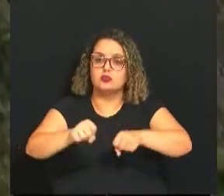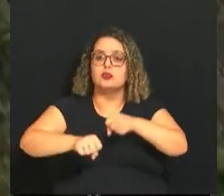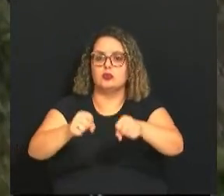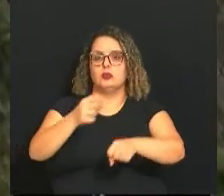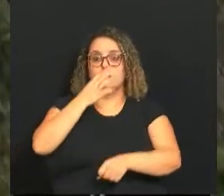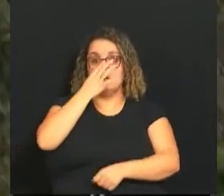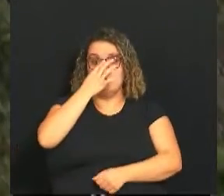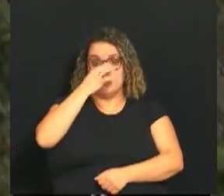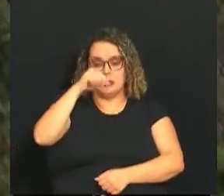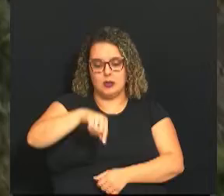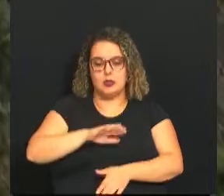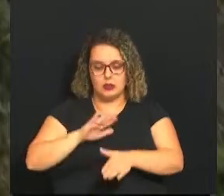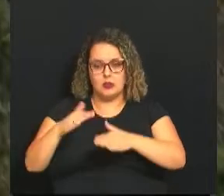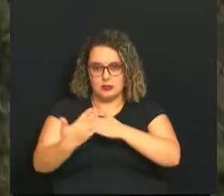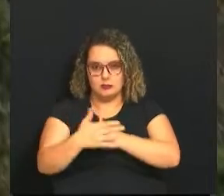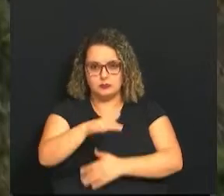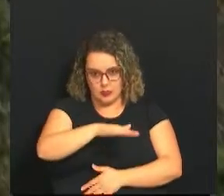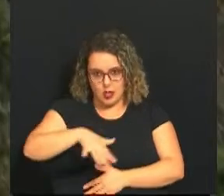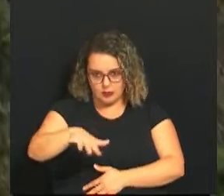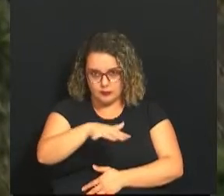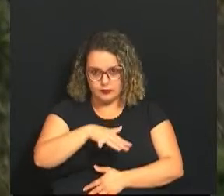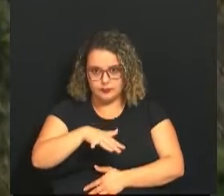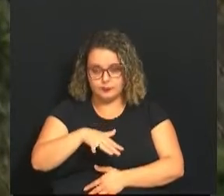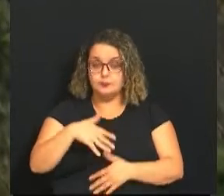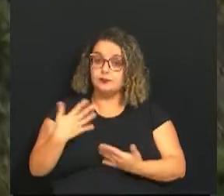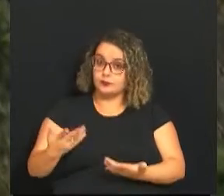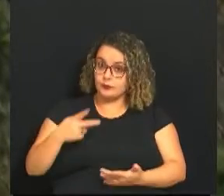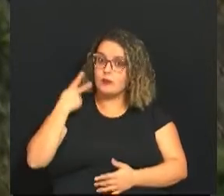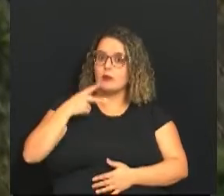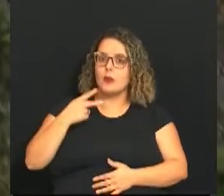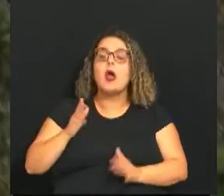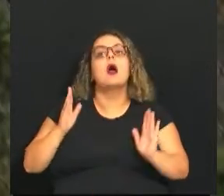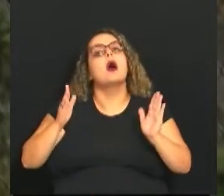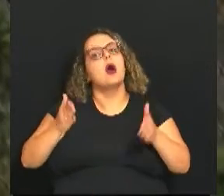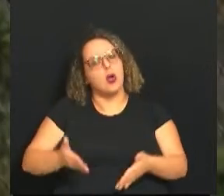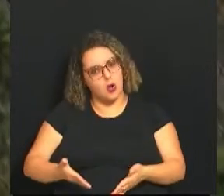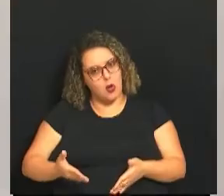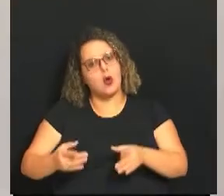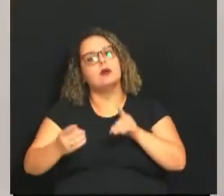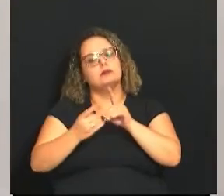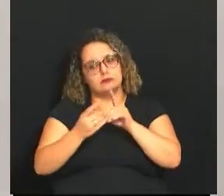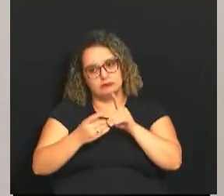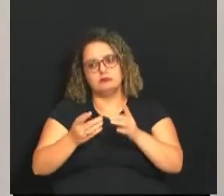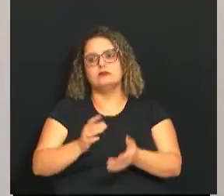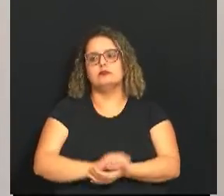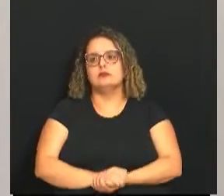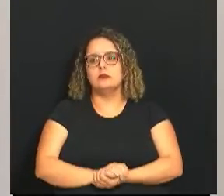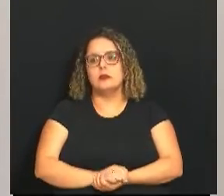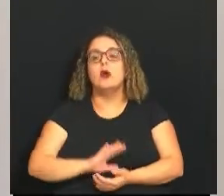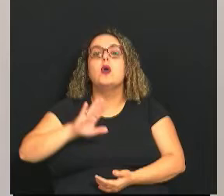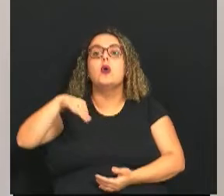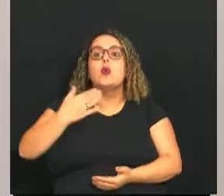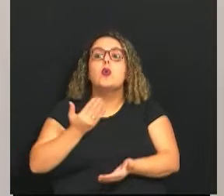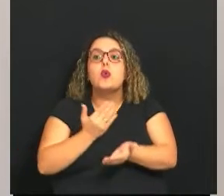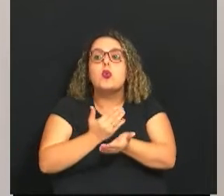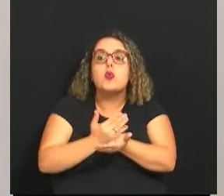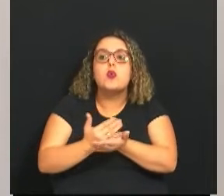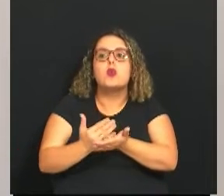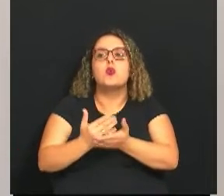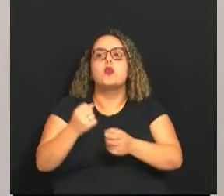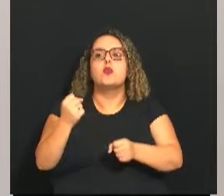na região. De acordo com o vereador, agora o pedido deve ser atendido. Quando eles foram dar início às